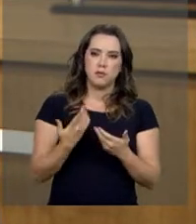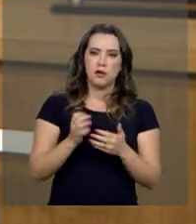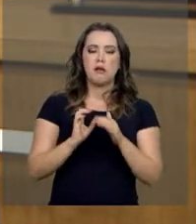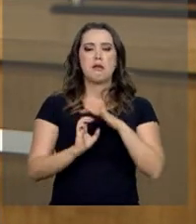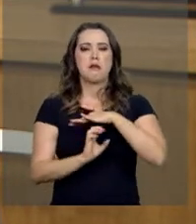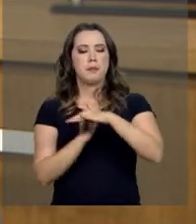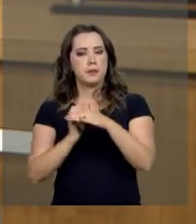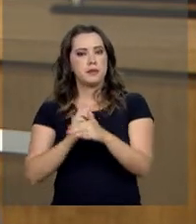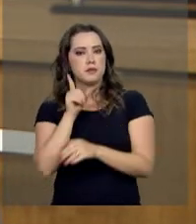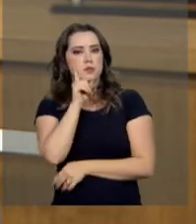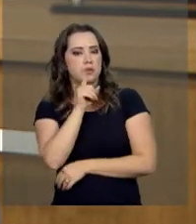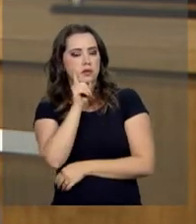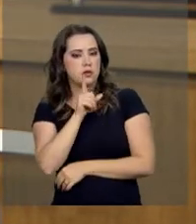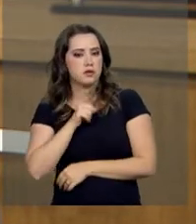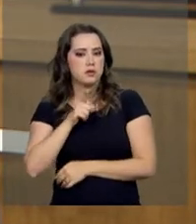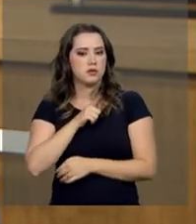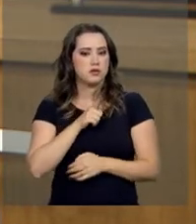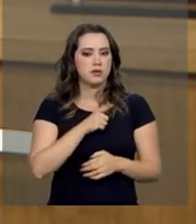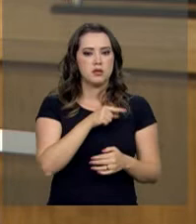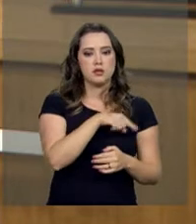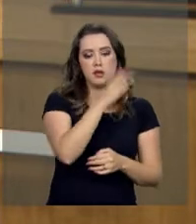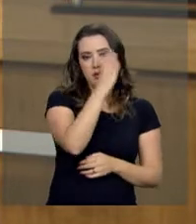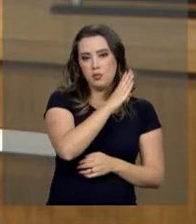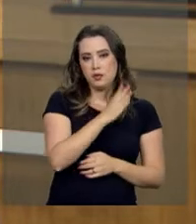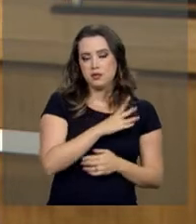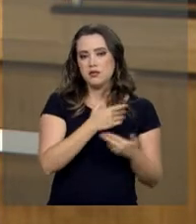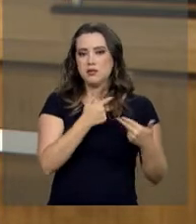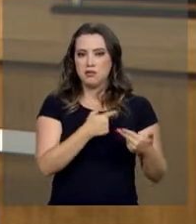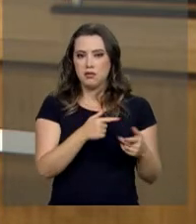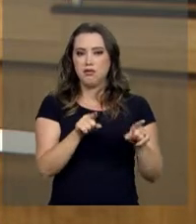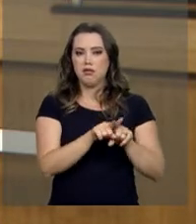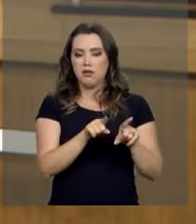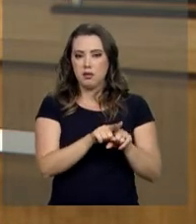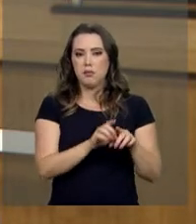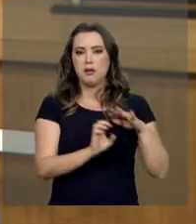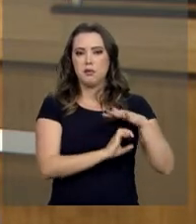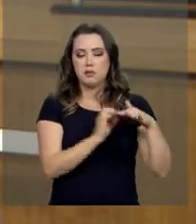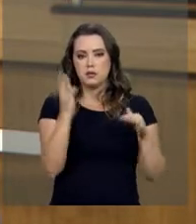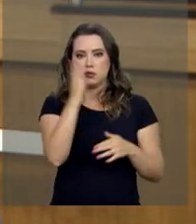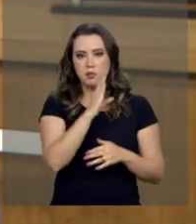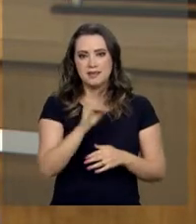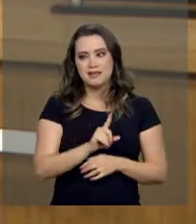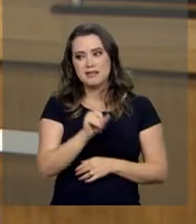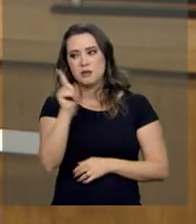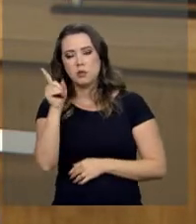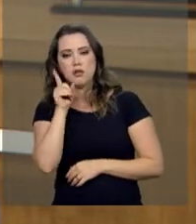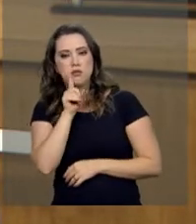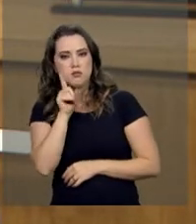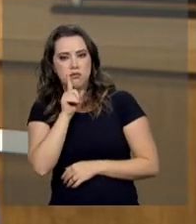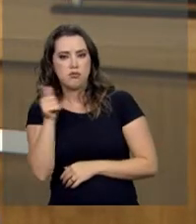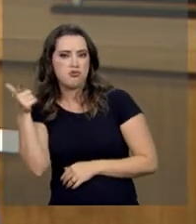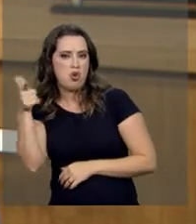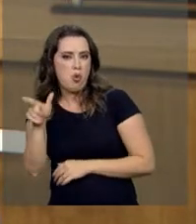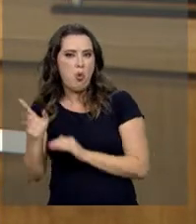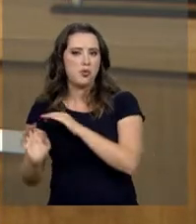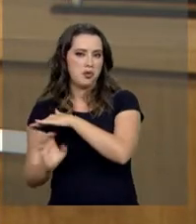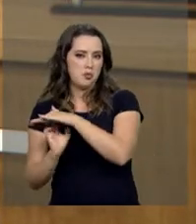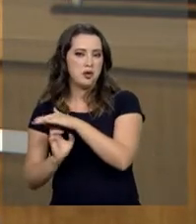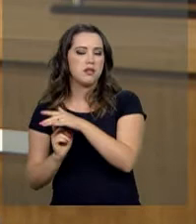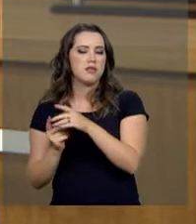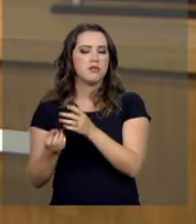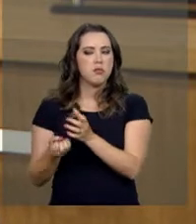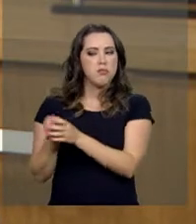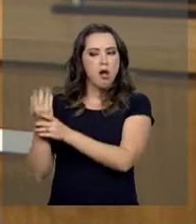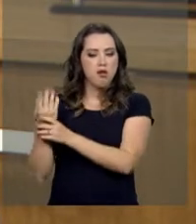que têm subsidiárias aqui no brasil e também empresas brasileiras é que tem subsidiárias nos estados unidos que precisam